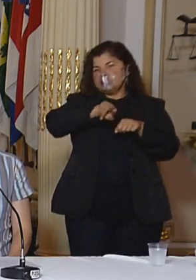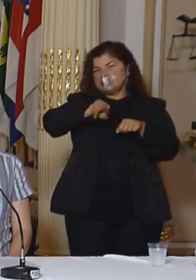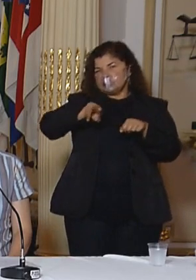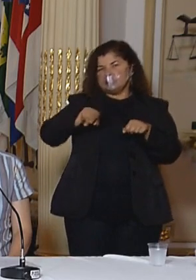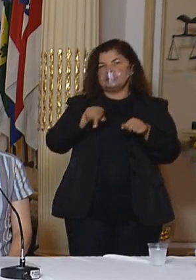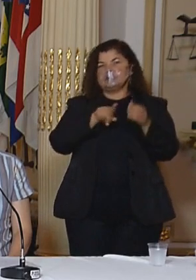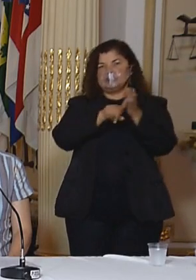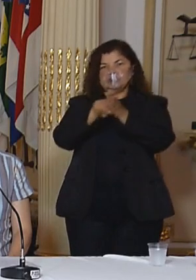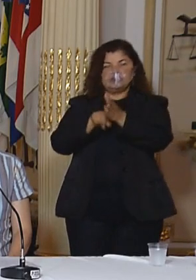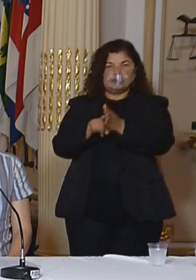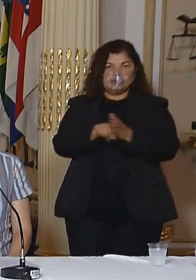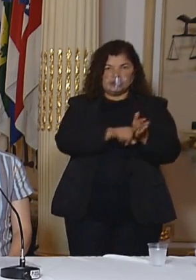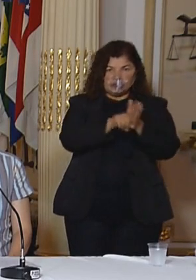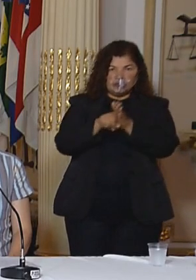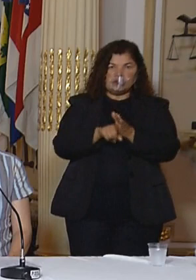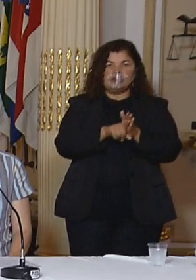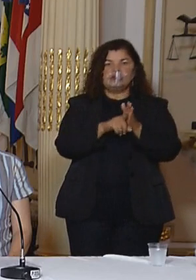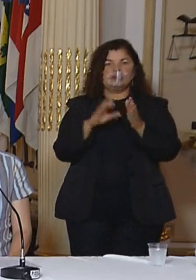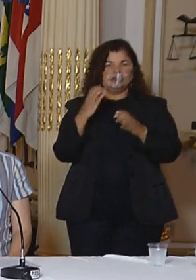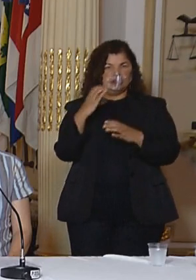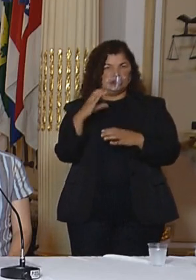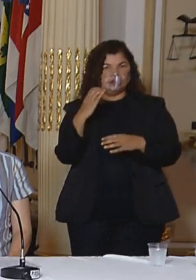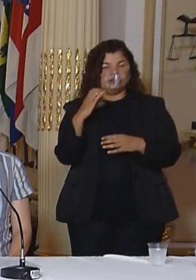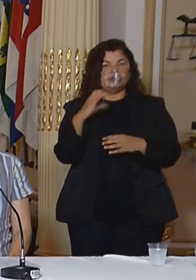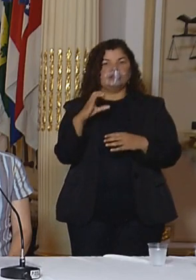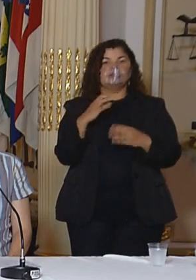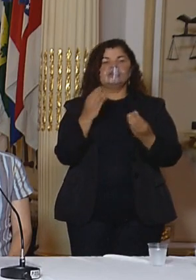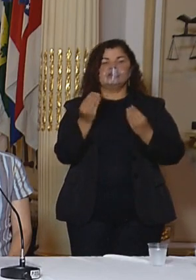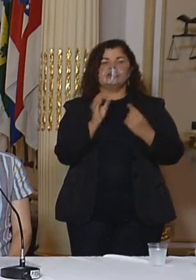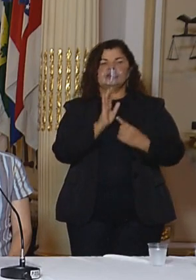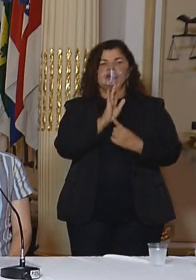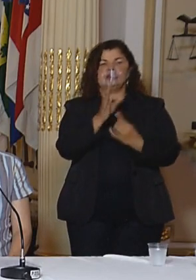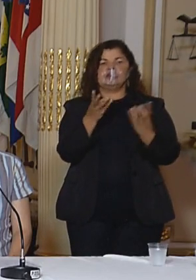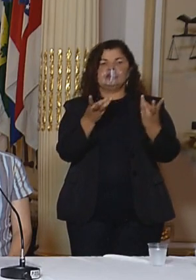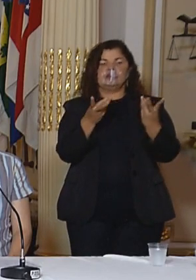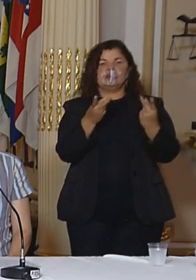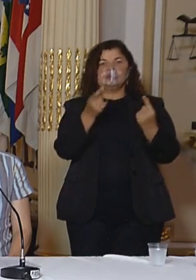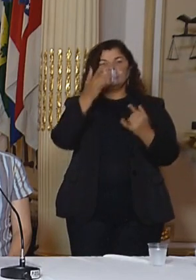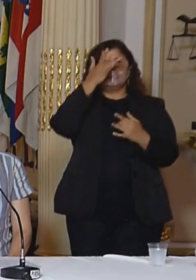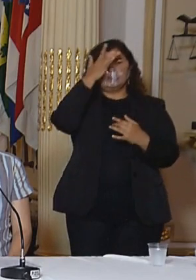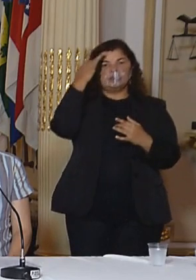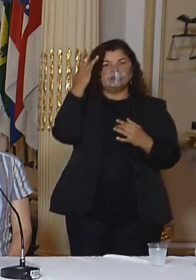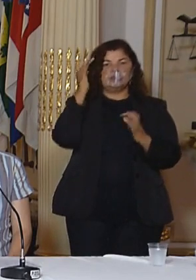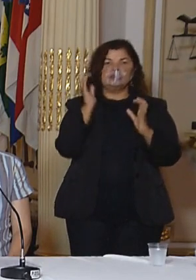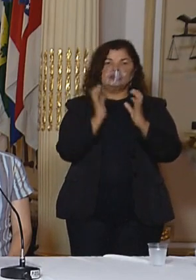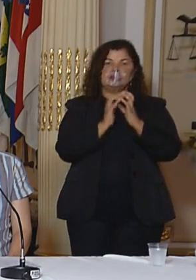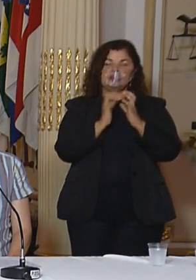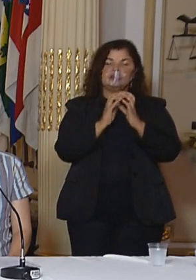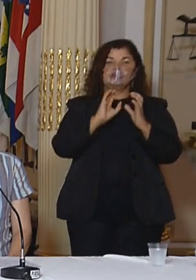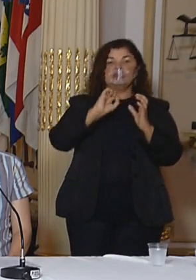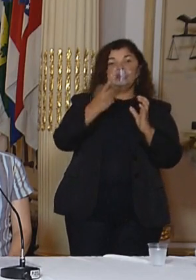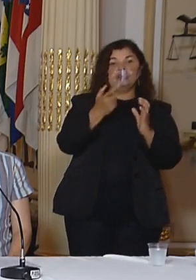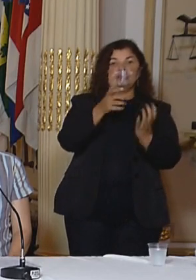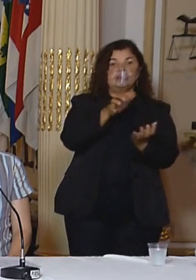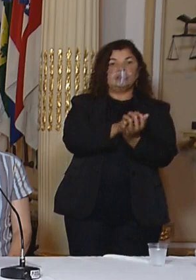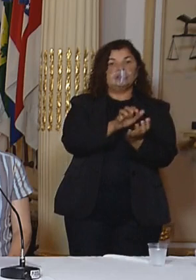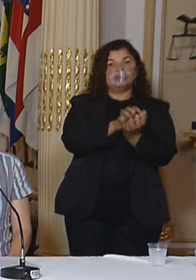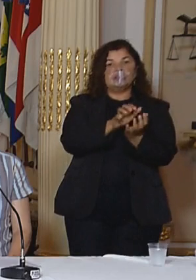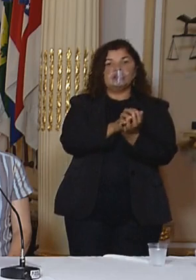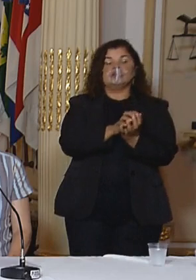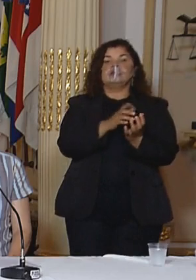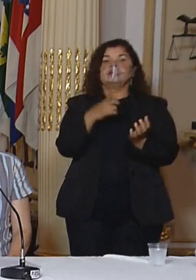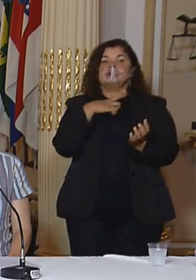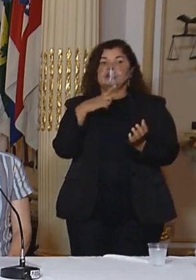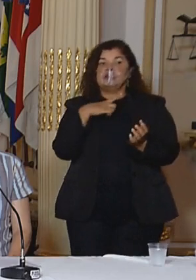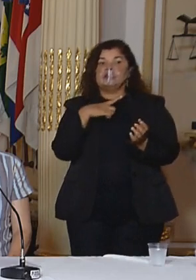sejam não especialistas. O estudo que mostra quantas pessoas no Recife, ou no caso do estado de Pernambuco, estiveram em